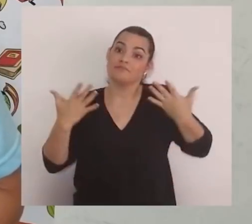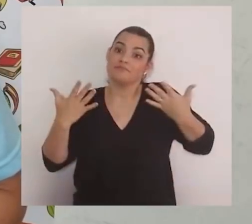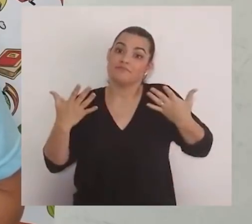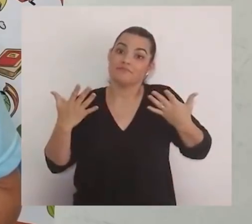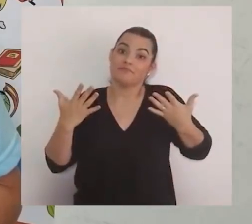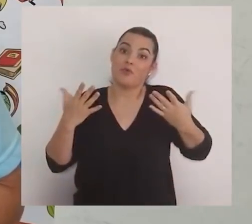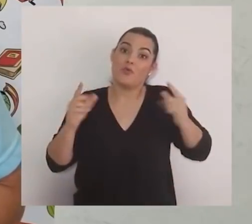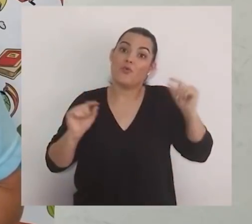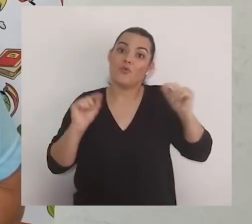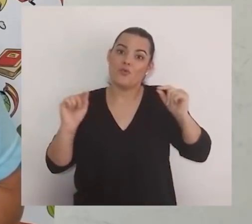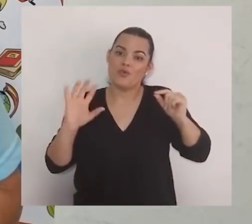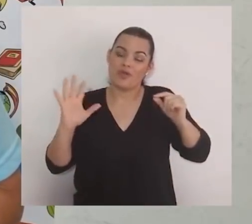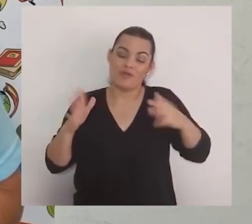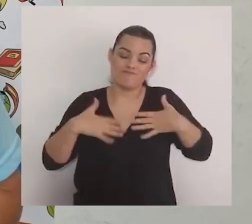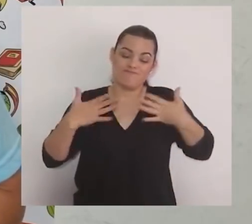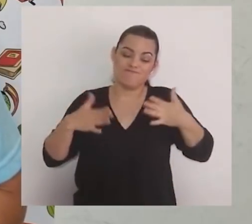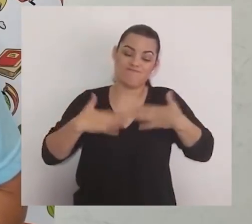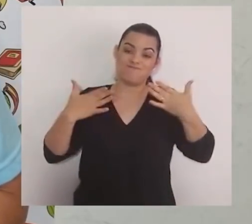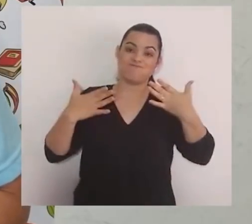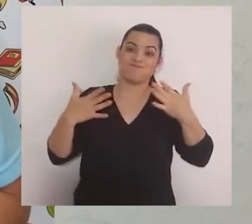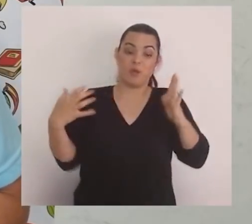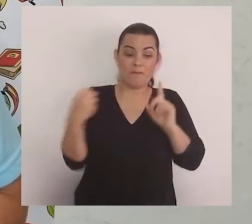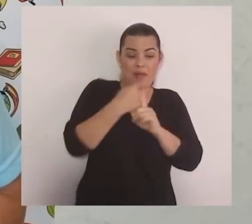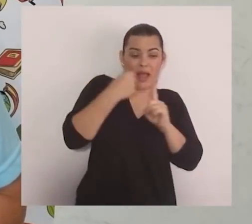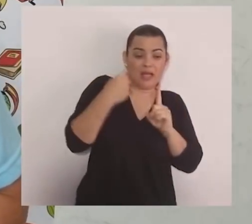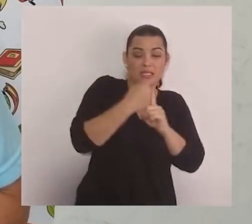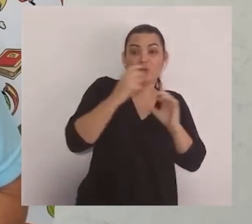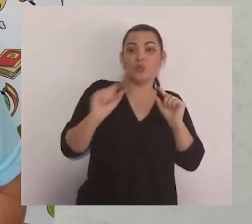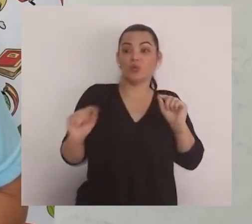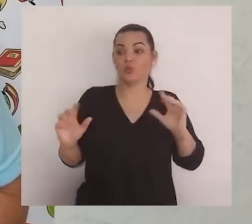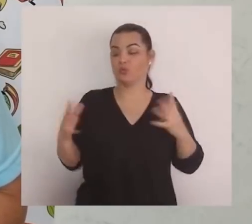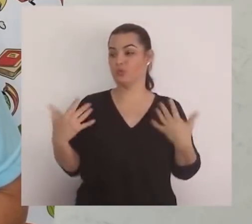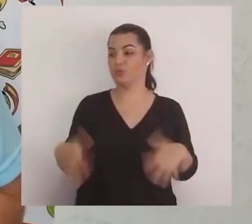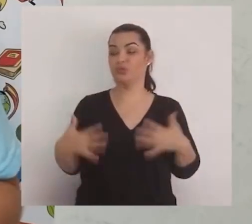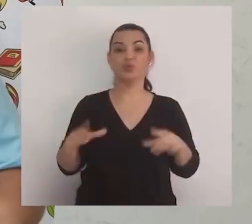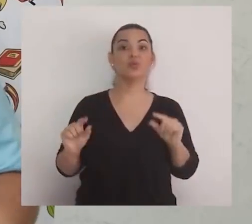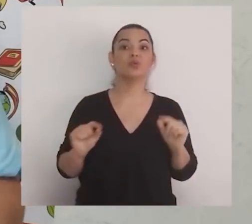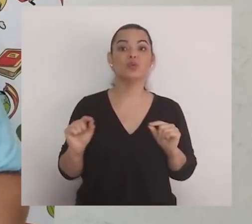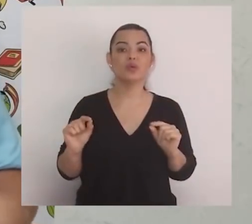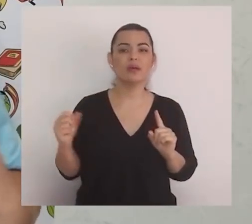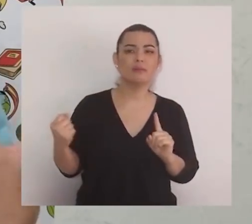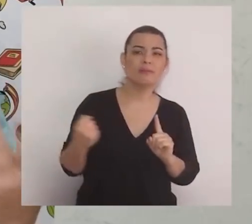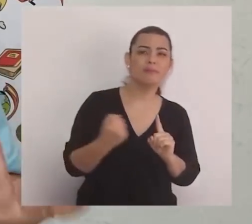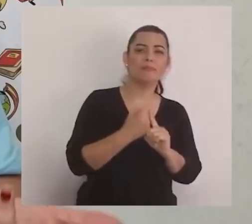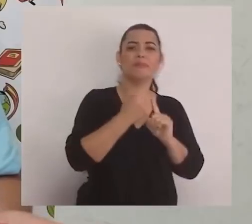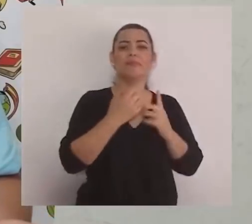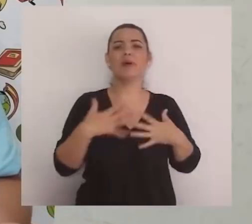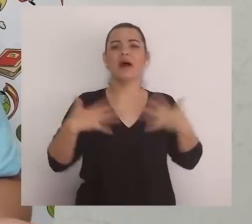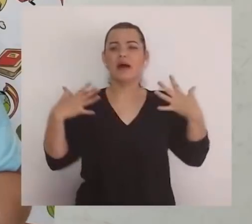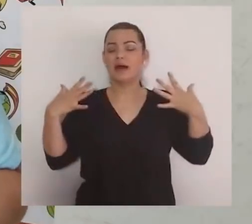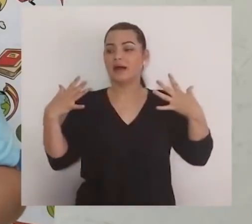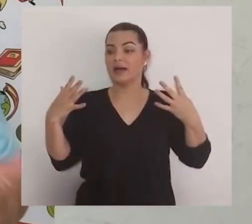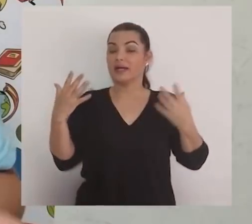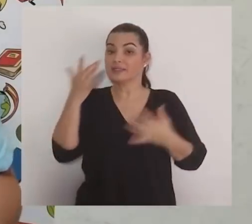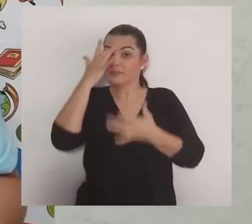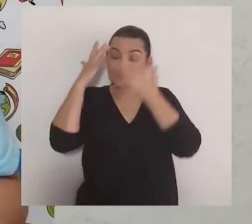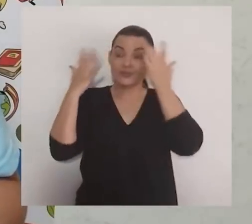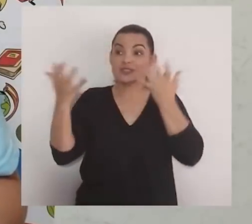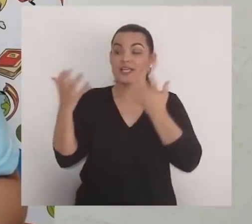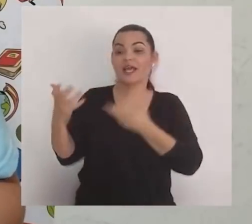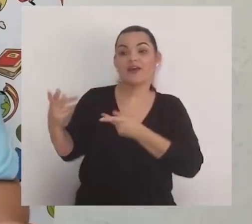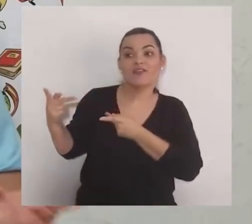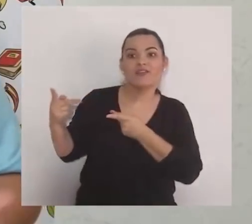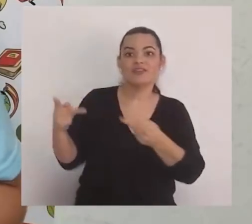patrimônio? Áreas naturais também. Agora espera um pouquinho que a Pro já volta.